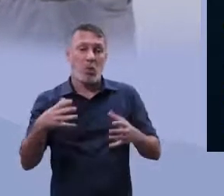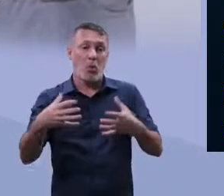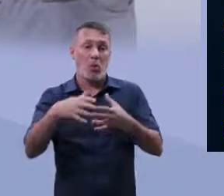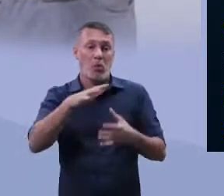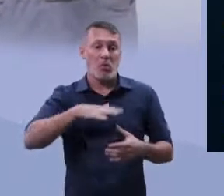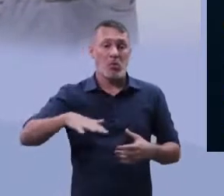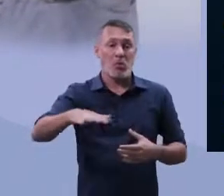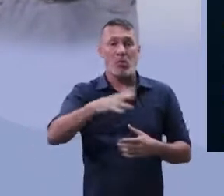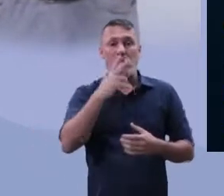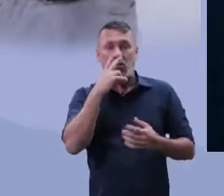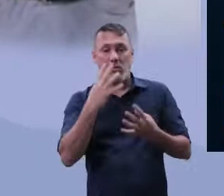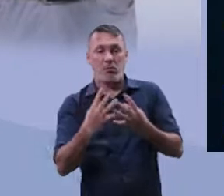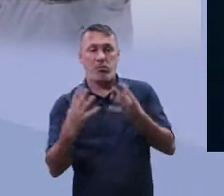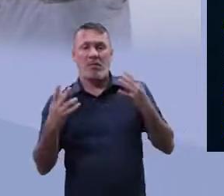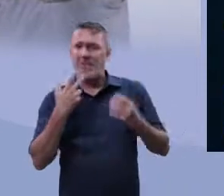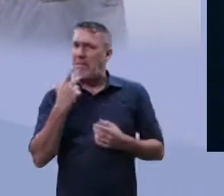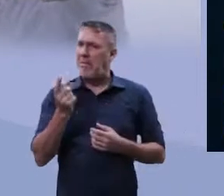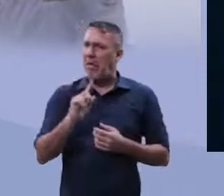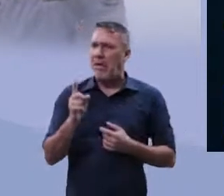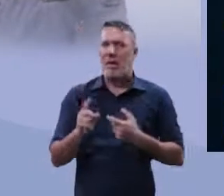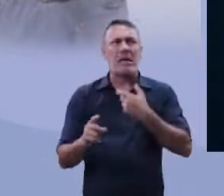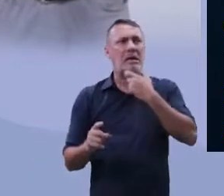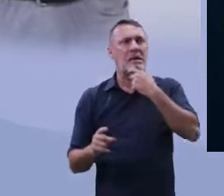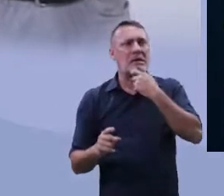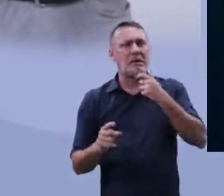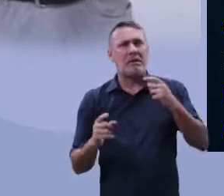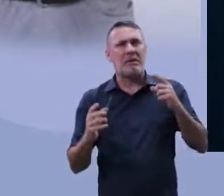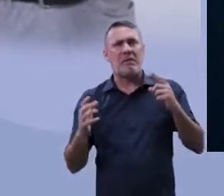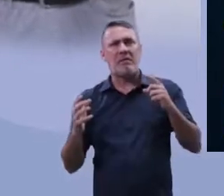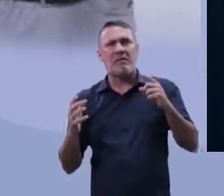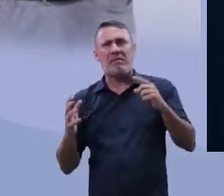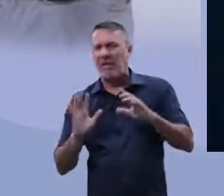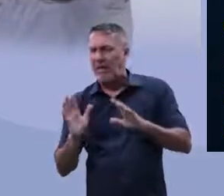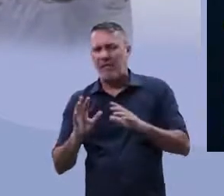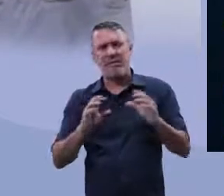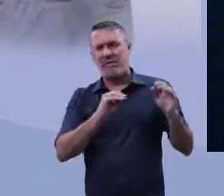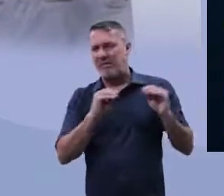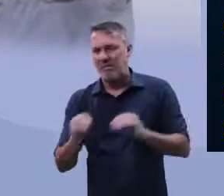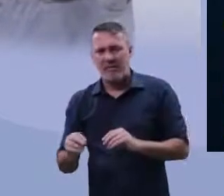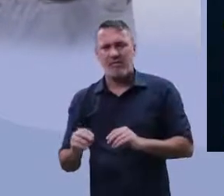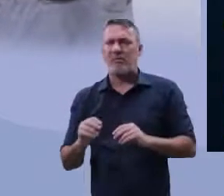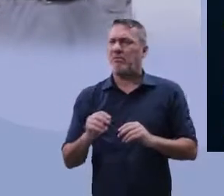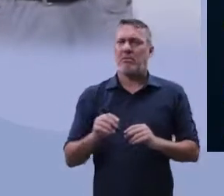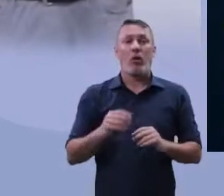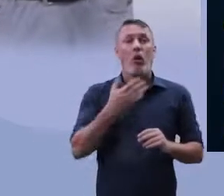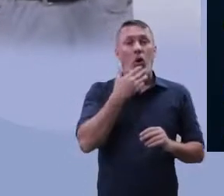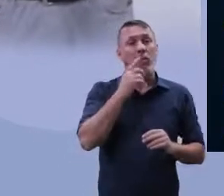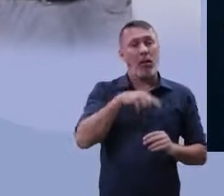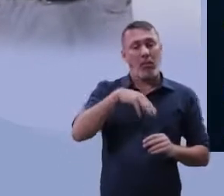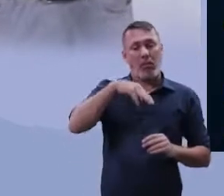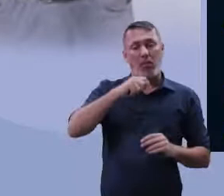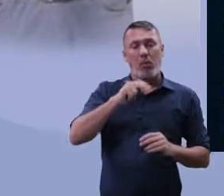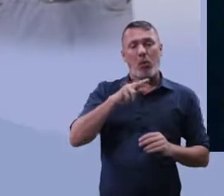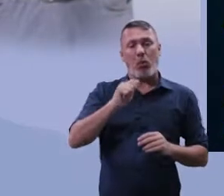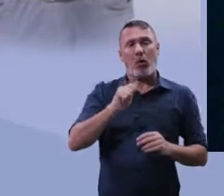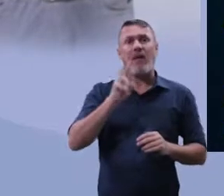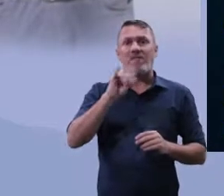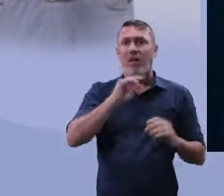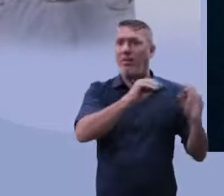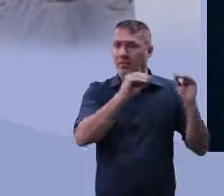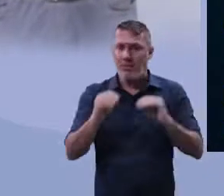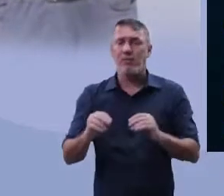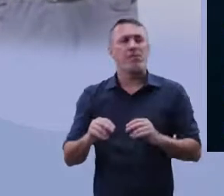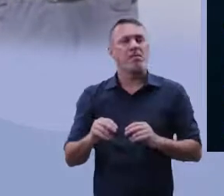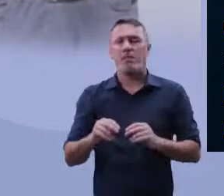aí uma elite que o circundava, né, não aceitou as ideias do Barão de Mauá. Né, e eles falaram que a